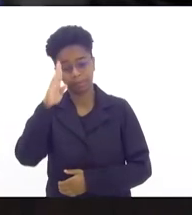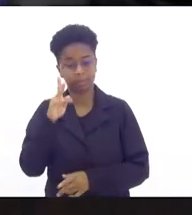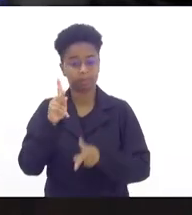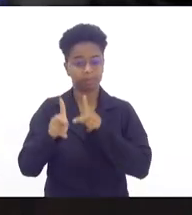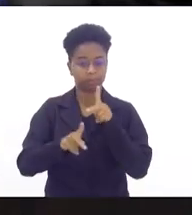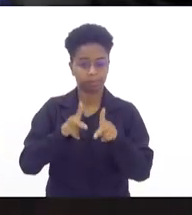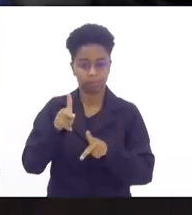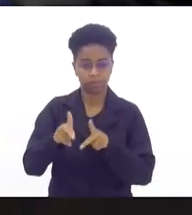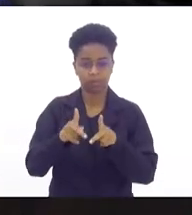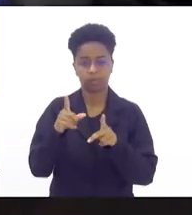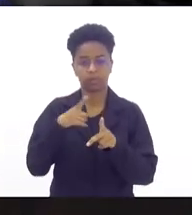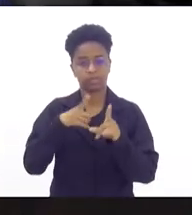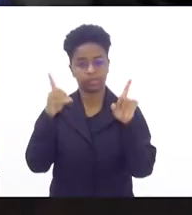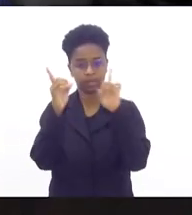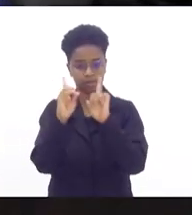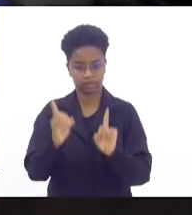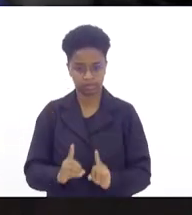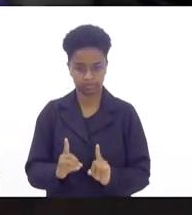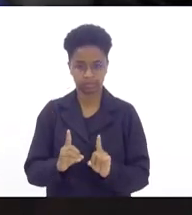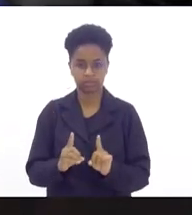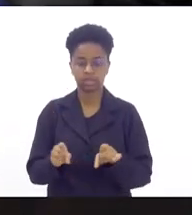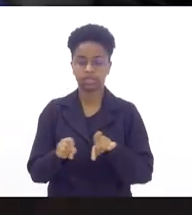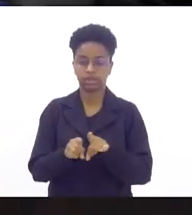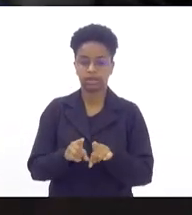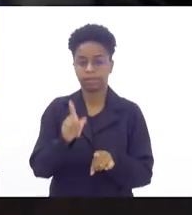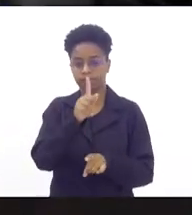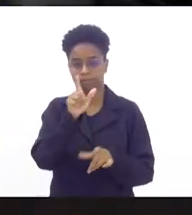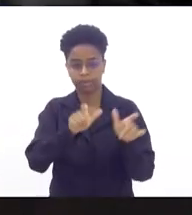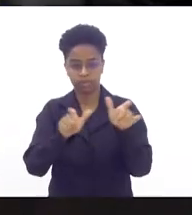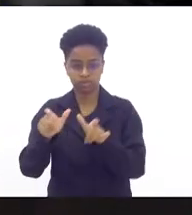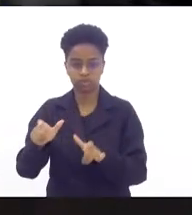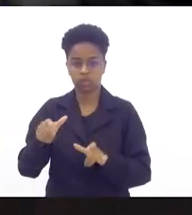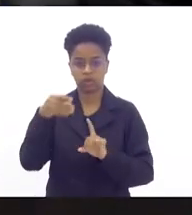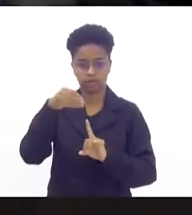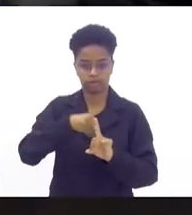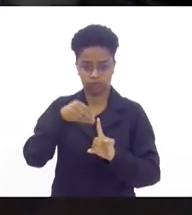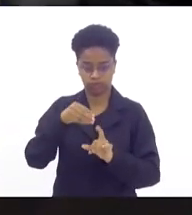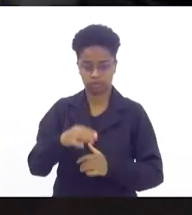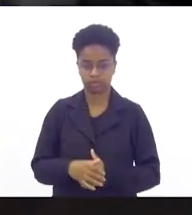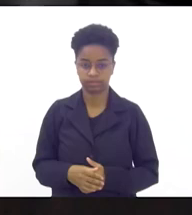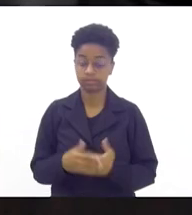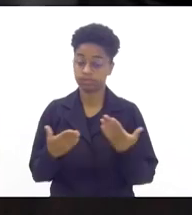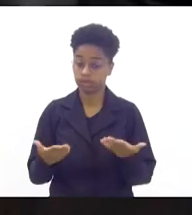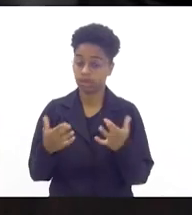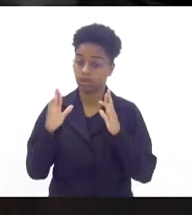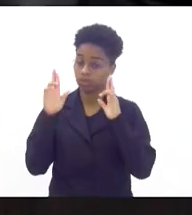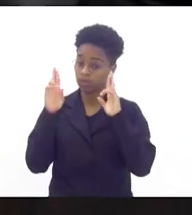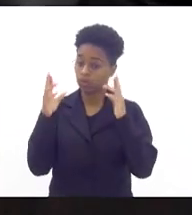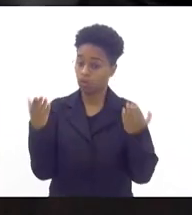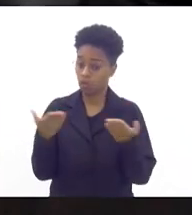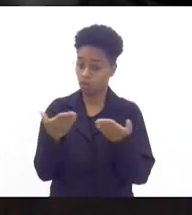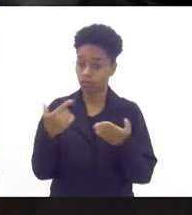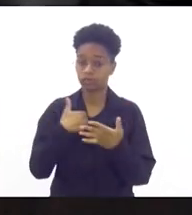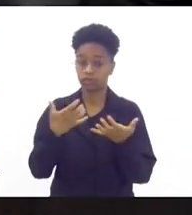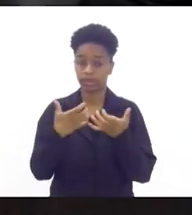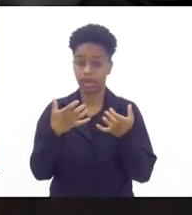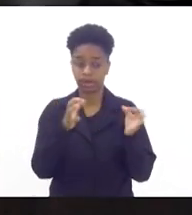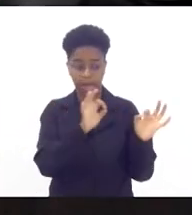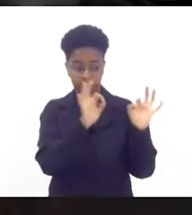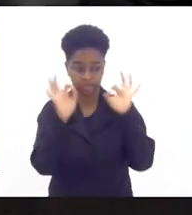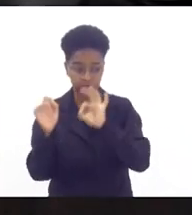população com deficiência e dos mais vulneráveis o que eu espero dessa audiência pública é ouvir vocês